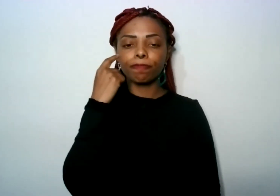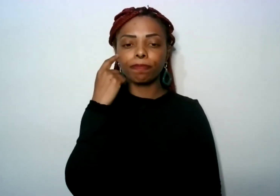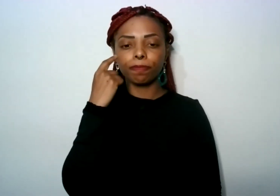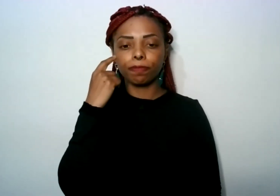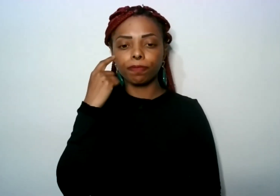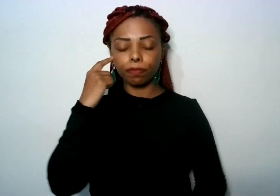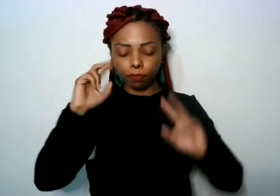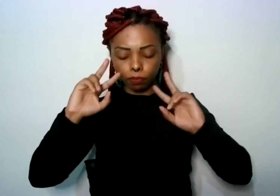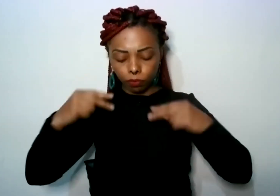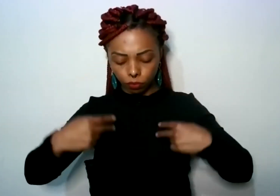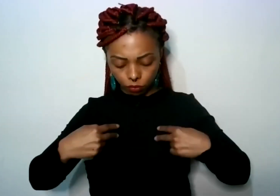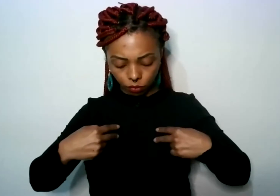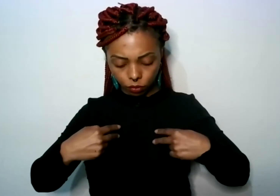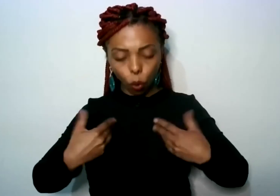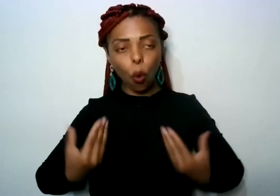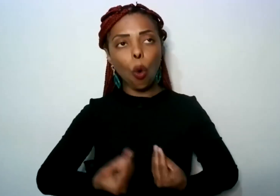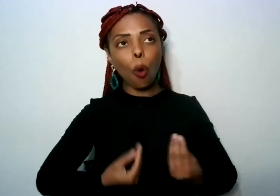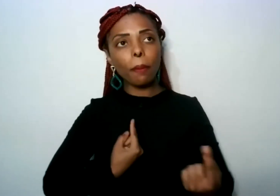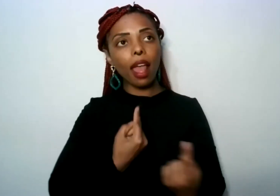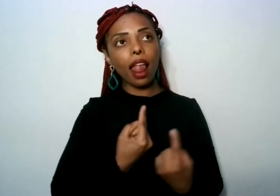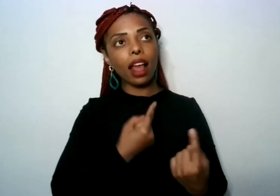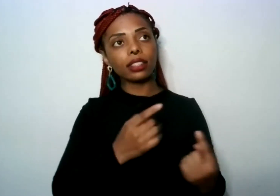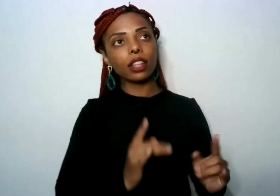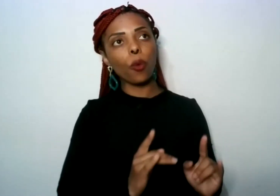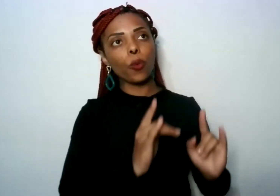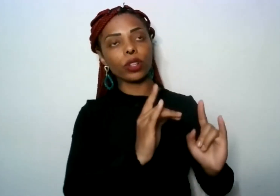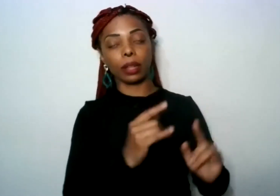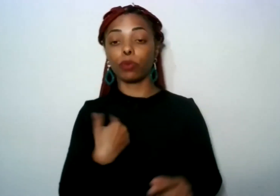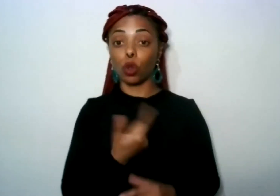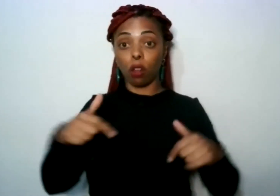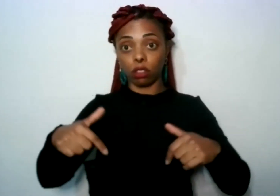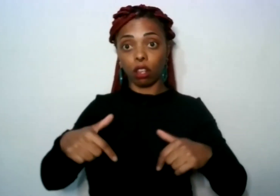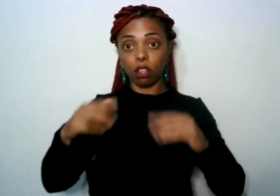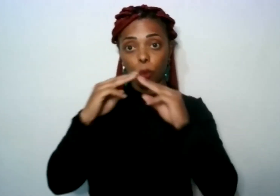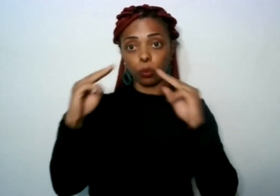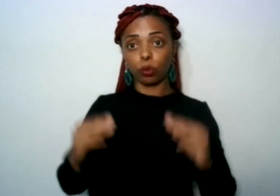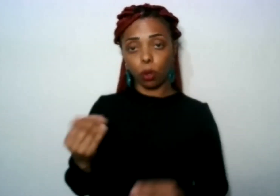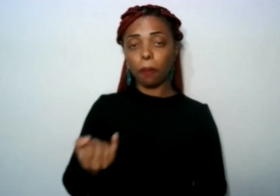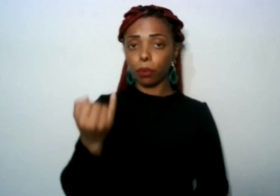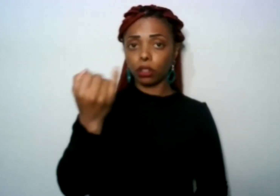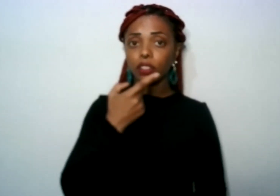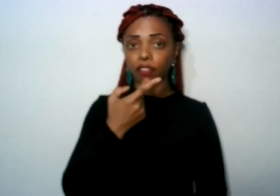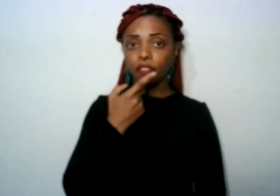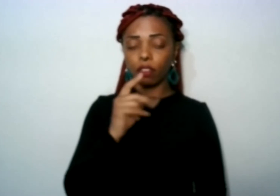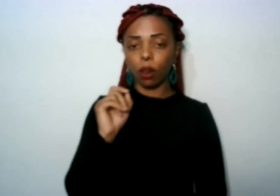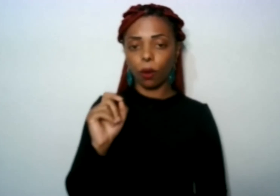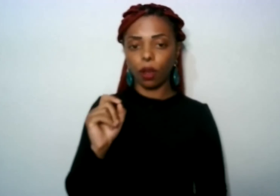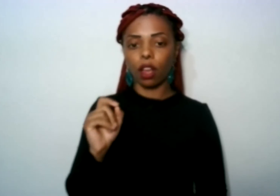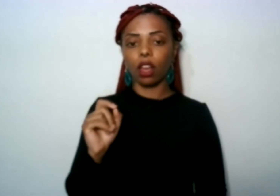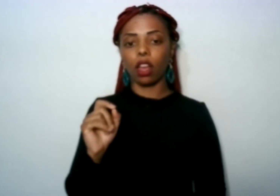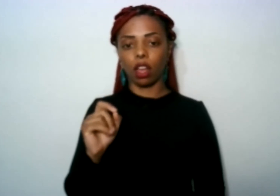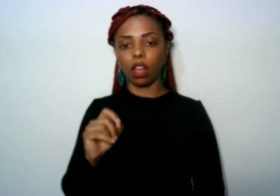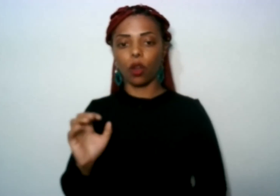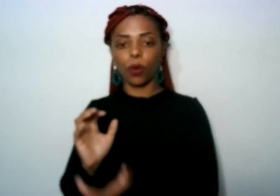mesmos para com o objeto a gente está aqui no museu acho muito importante isso falar isso como a questão do educativo também